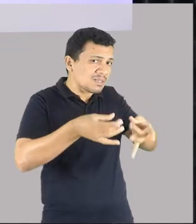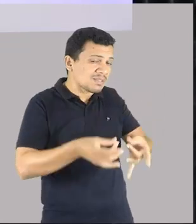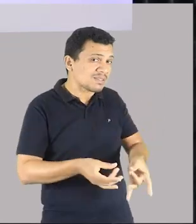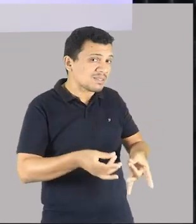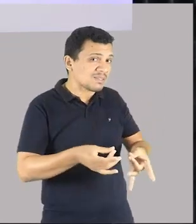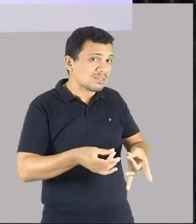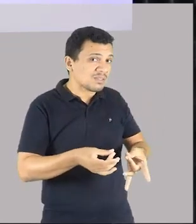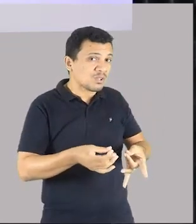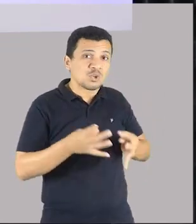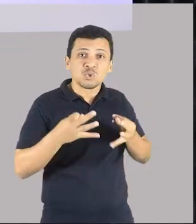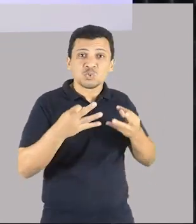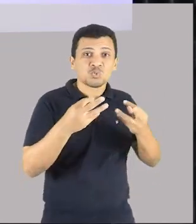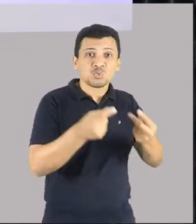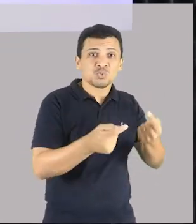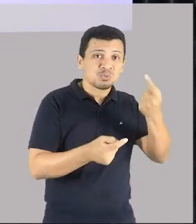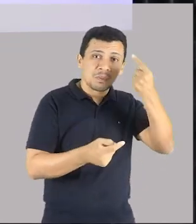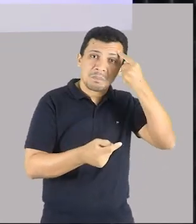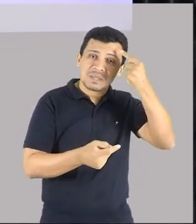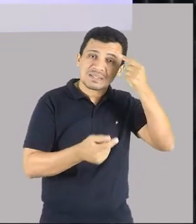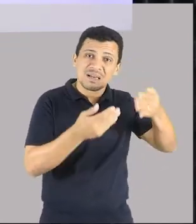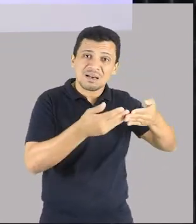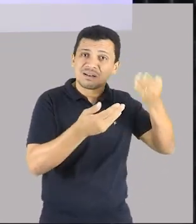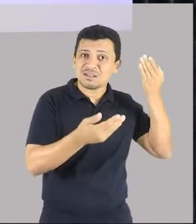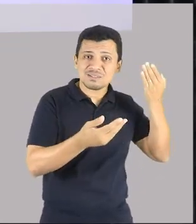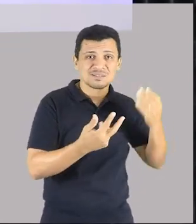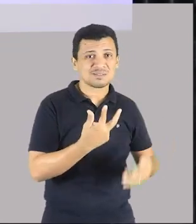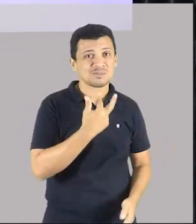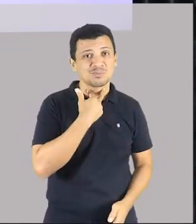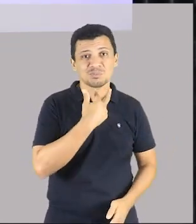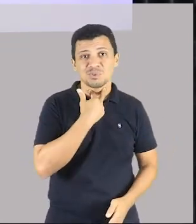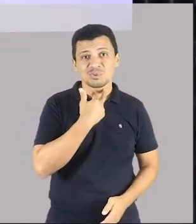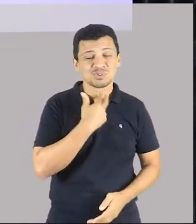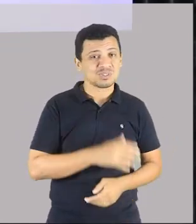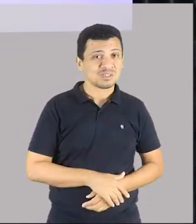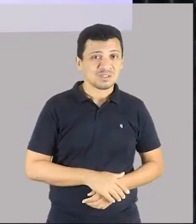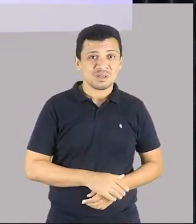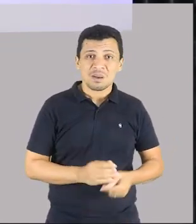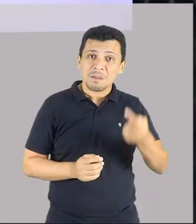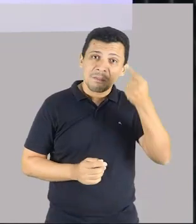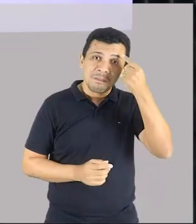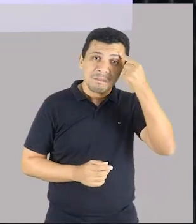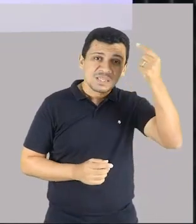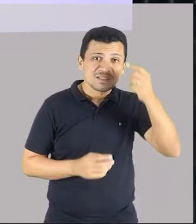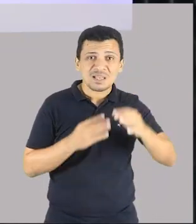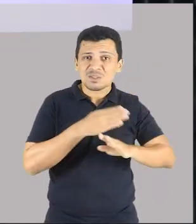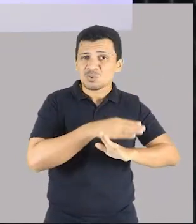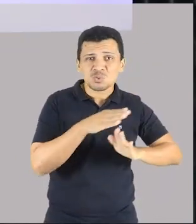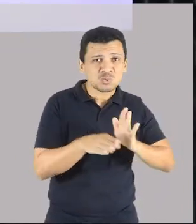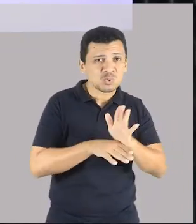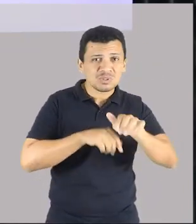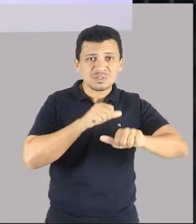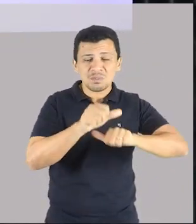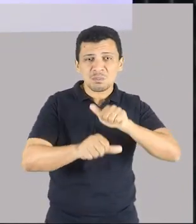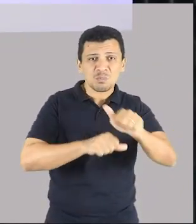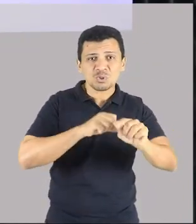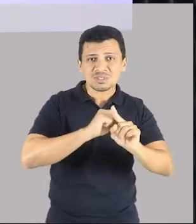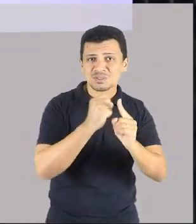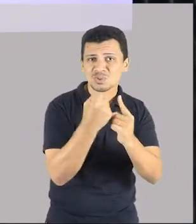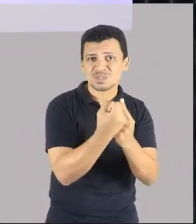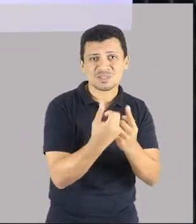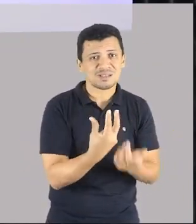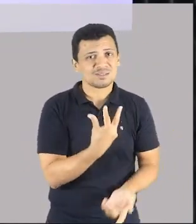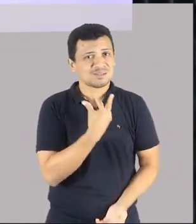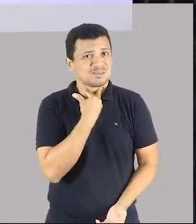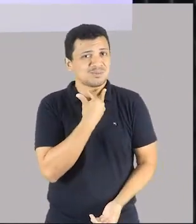tem como prever tudo. Ela não tem como prever os imprevistos. Ela não tem como prever todas as mudanças sociais